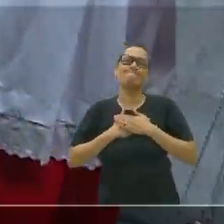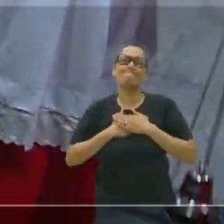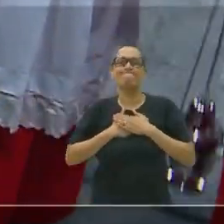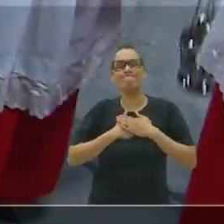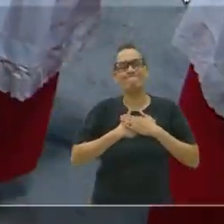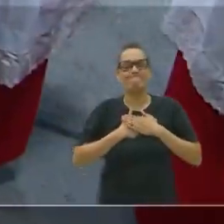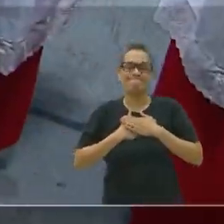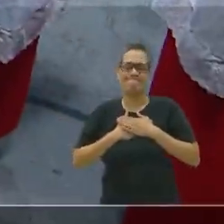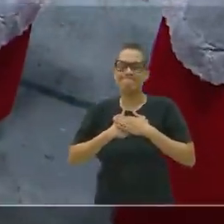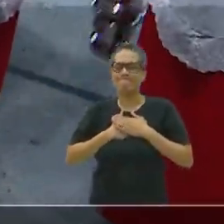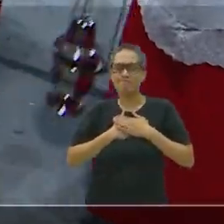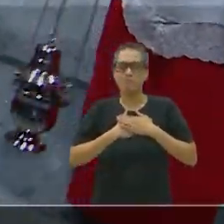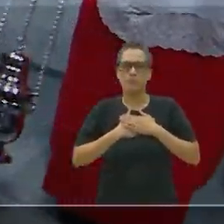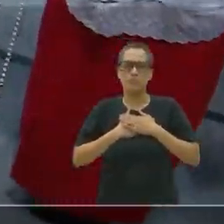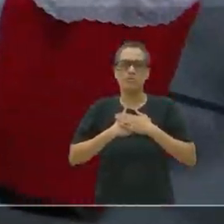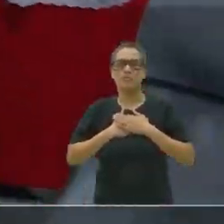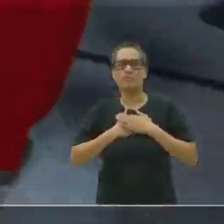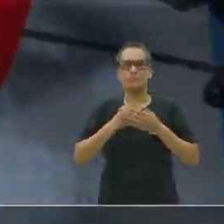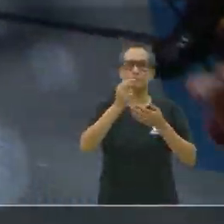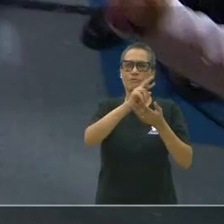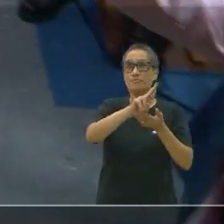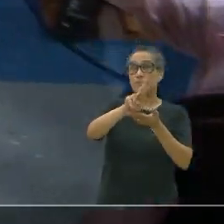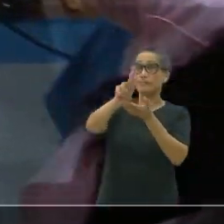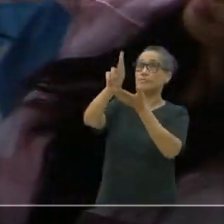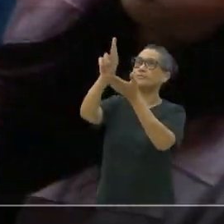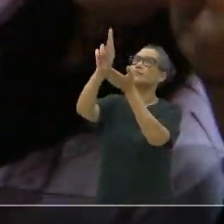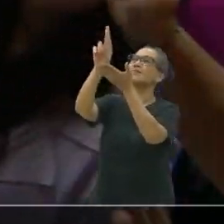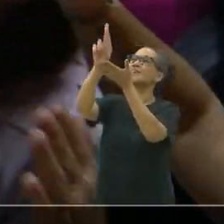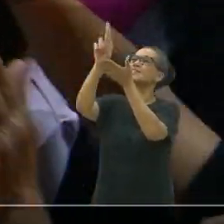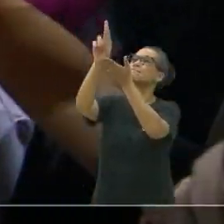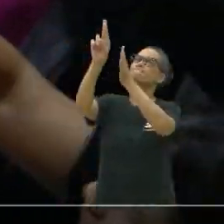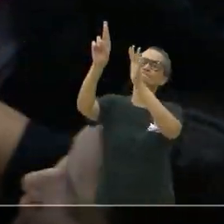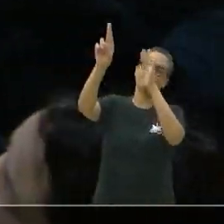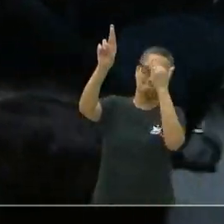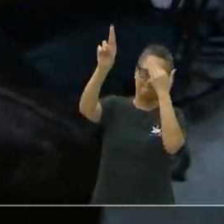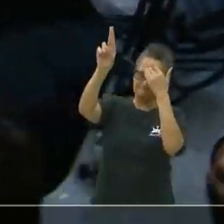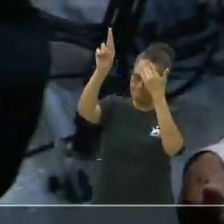teu Jesus. Yeshua,